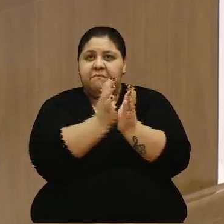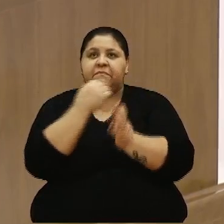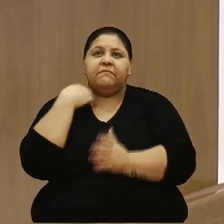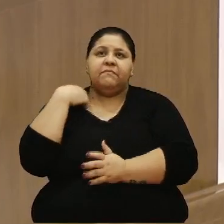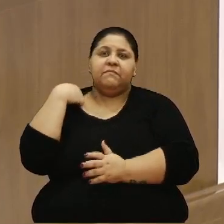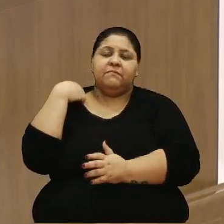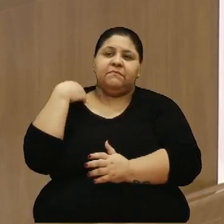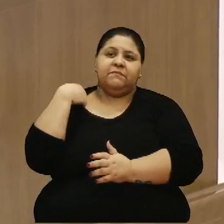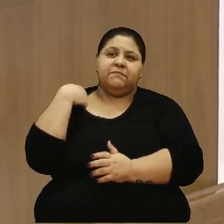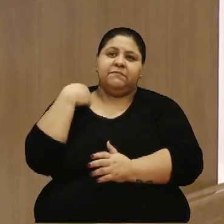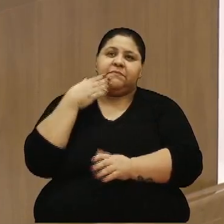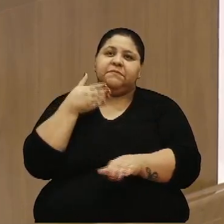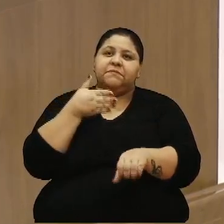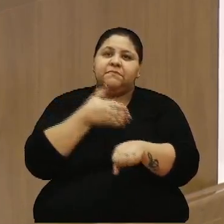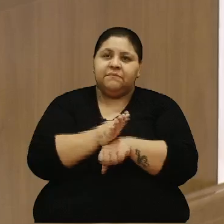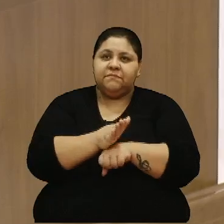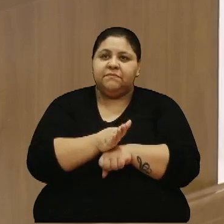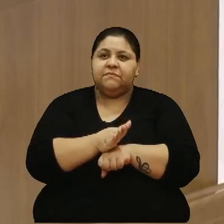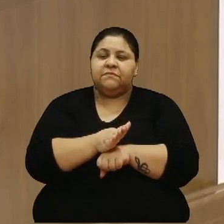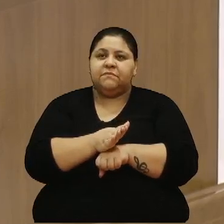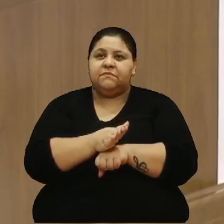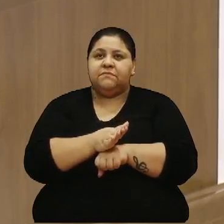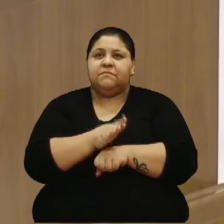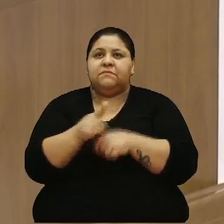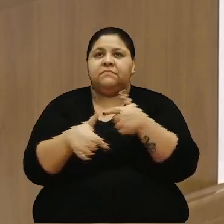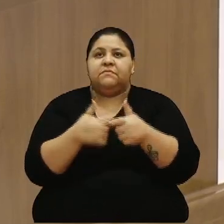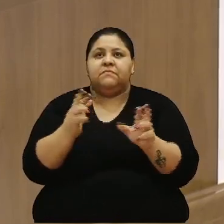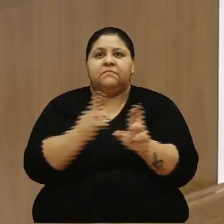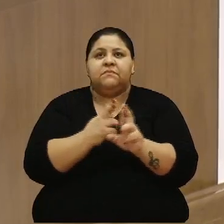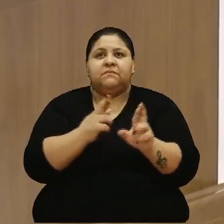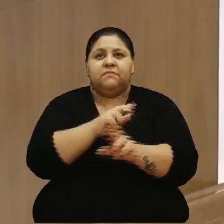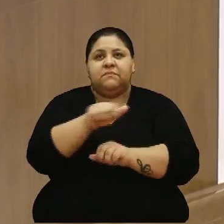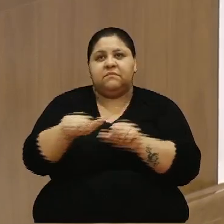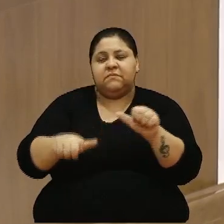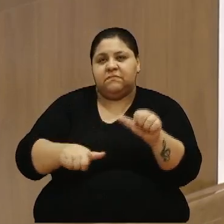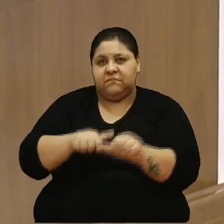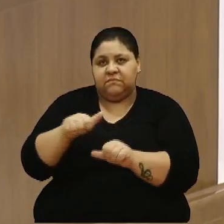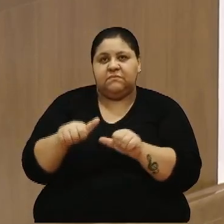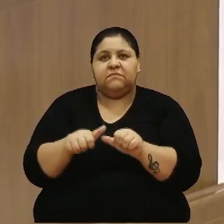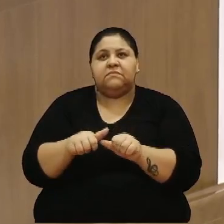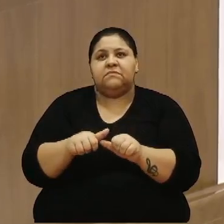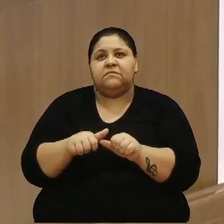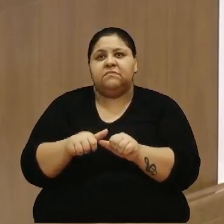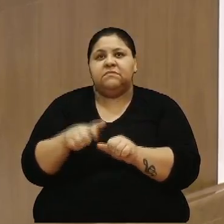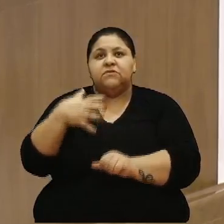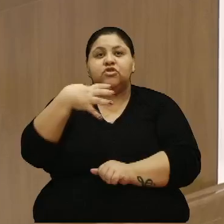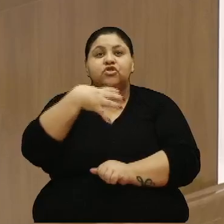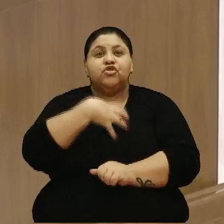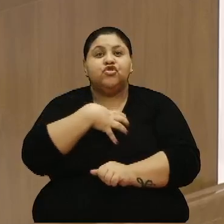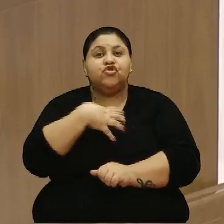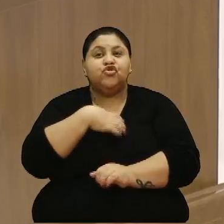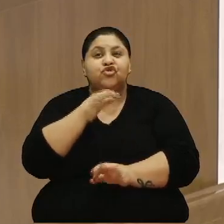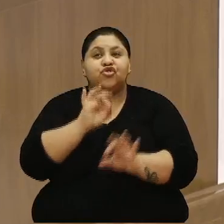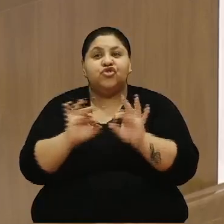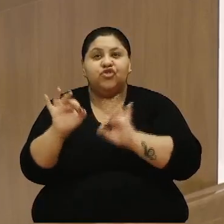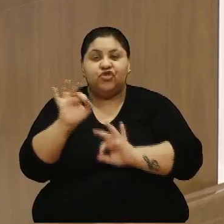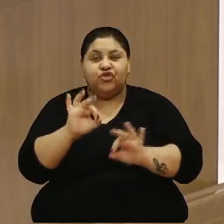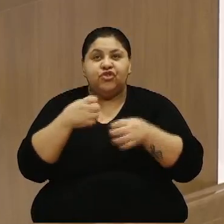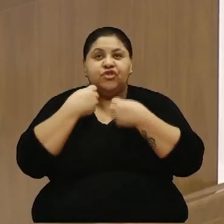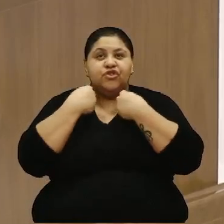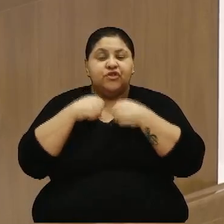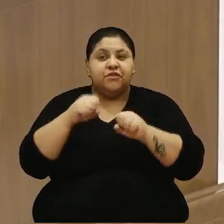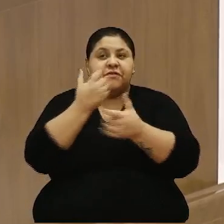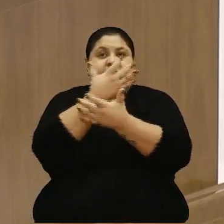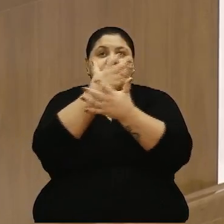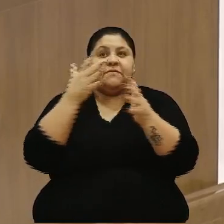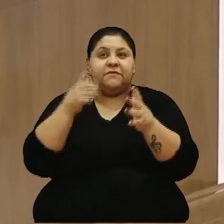pela participação e pela positividade em relação a mudanças na forma, na conduta que a Secretaria do Meio